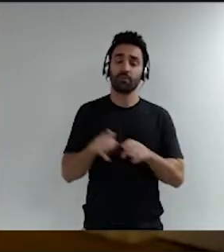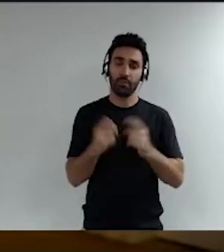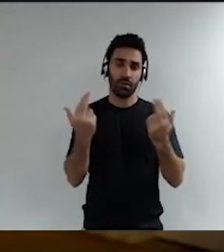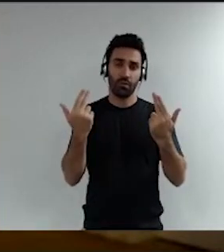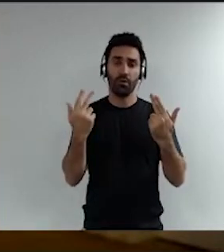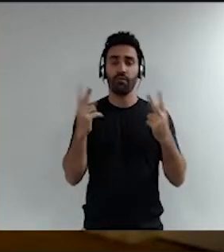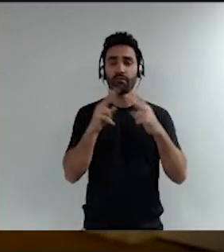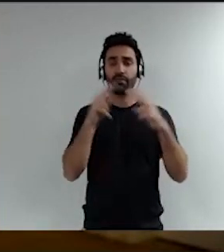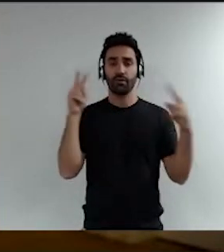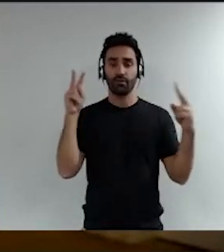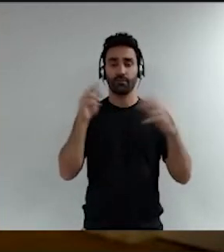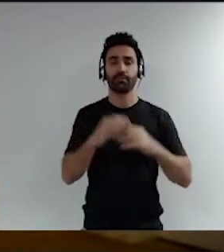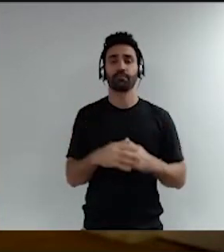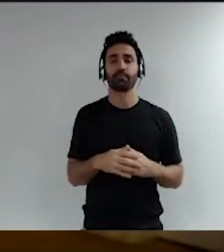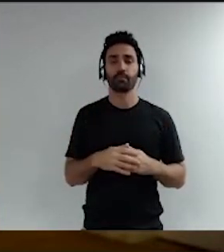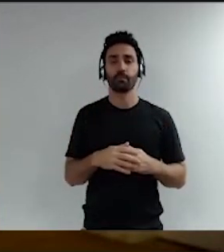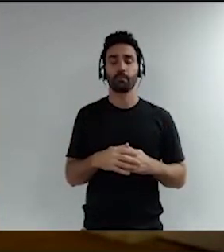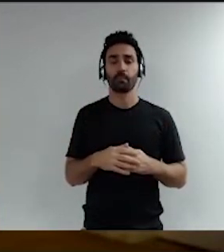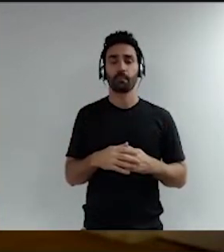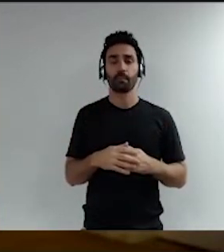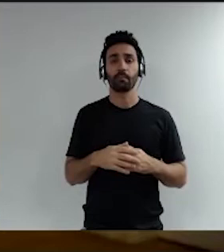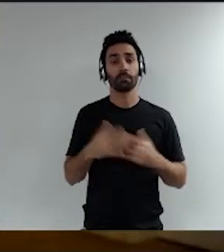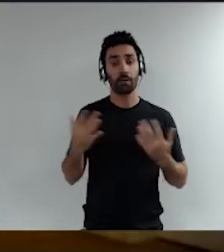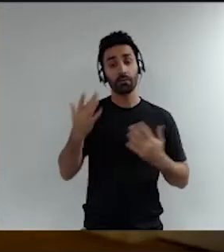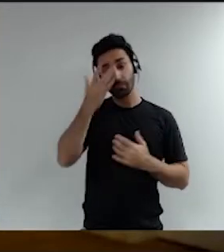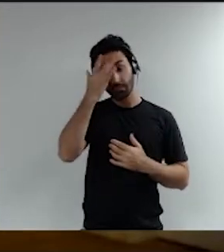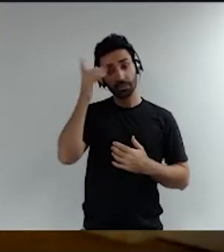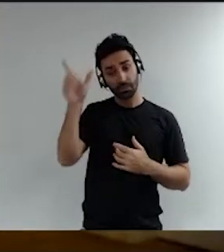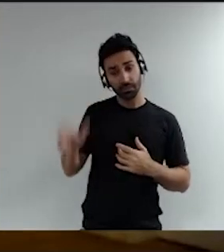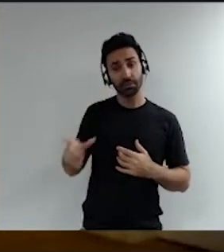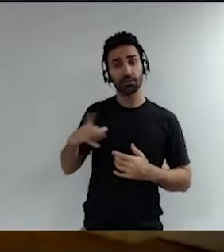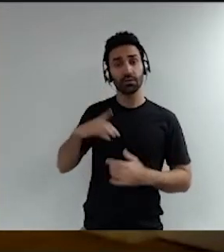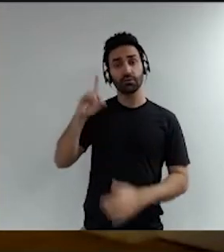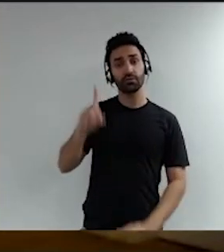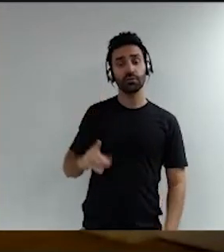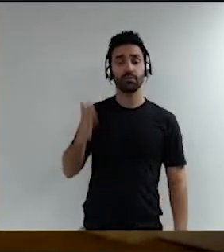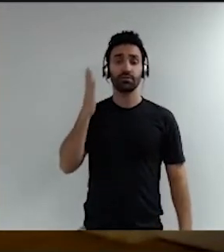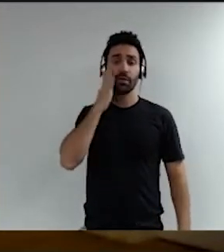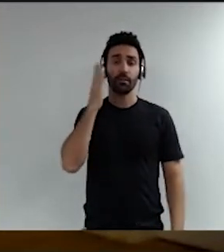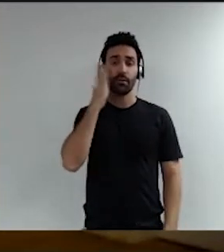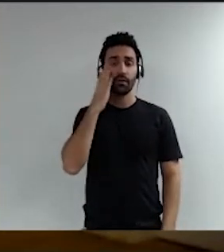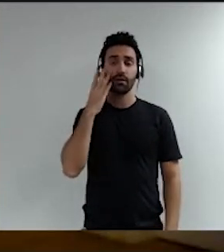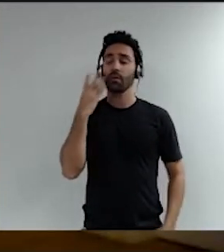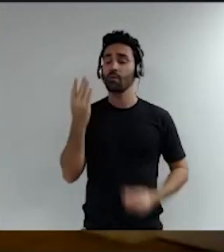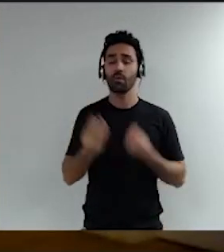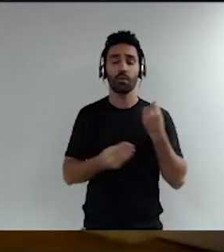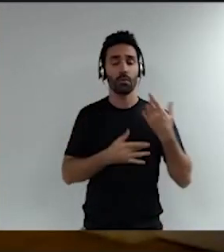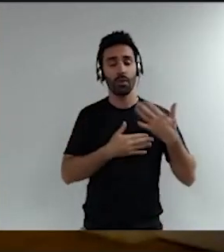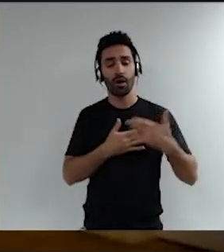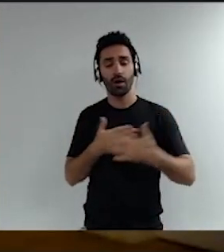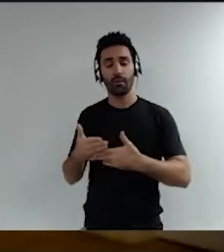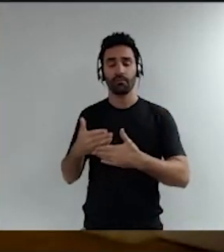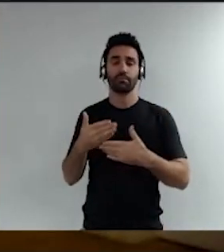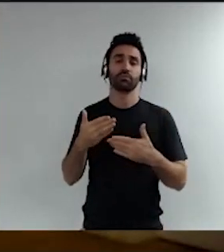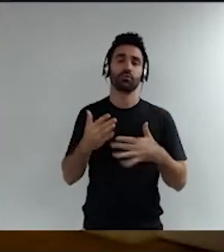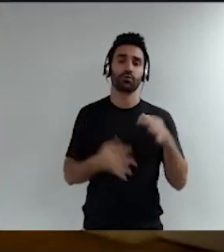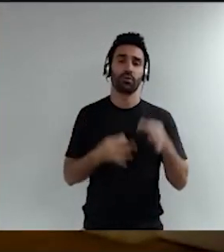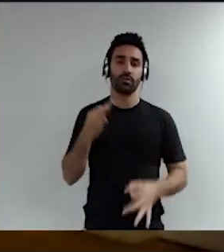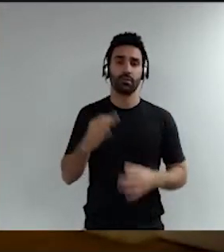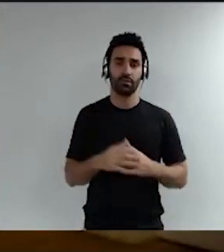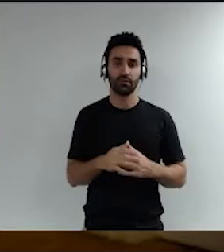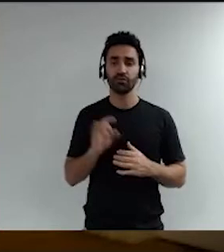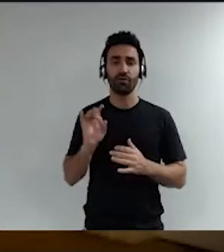videoconferência. A parte tem o direito de saber como está sendo conduzido o seu julgamento, e só não